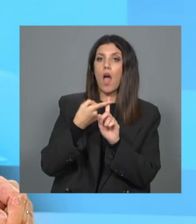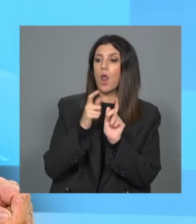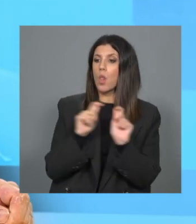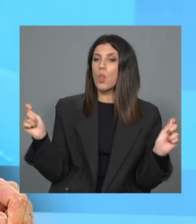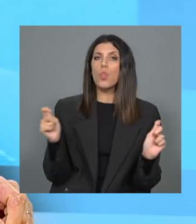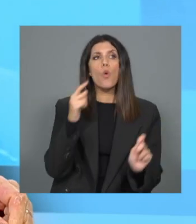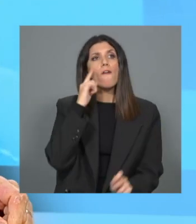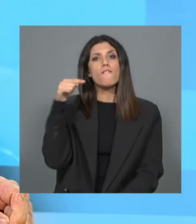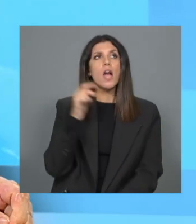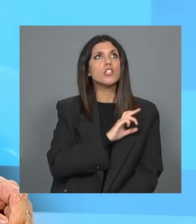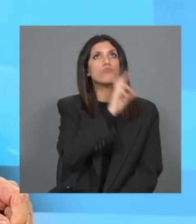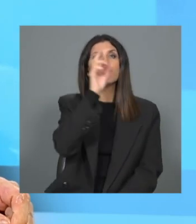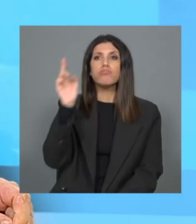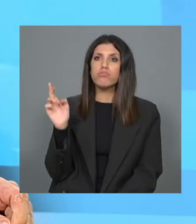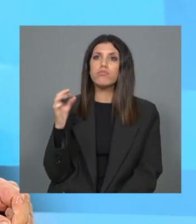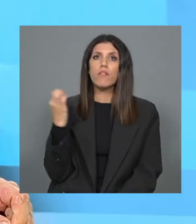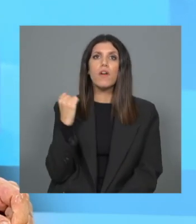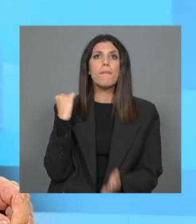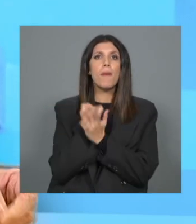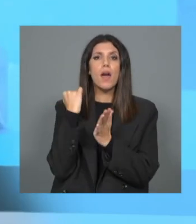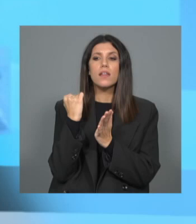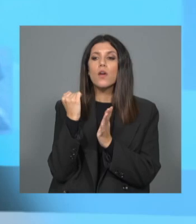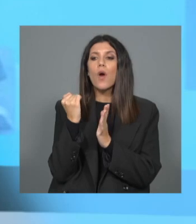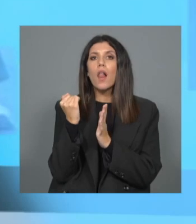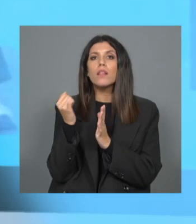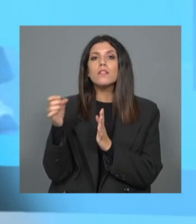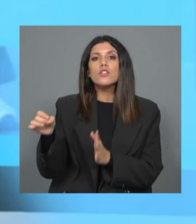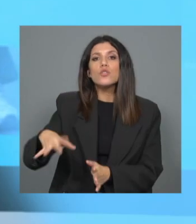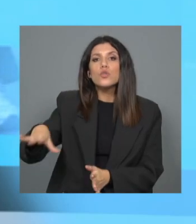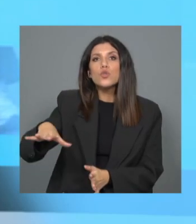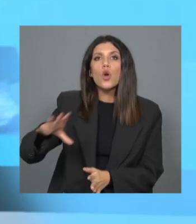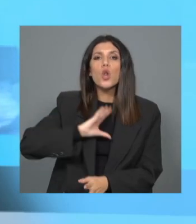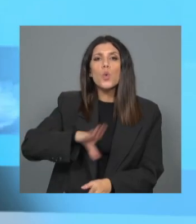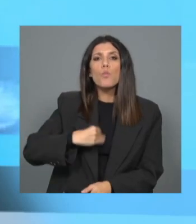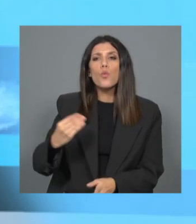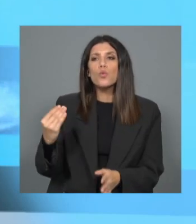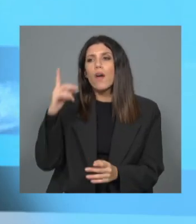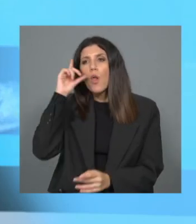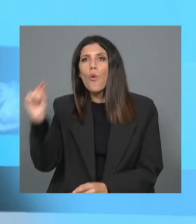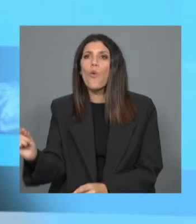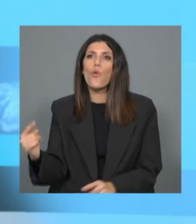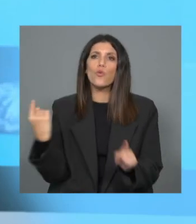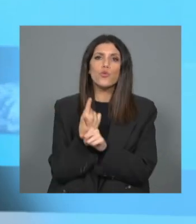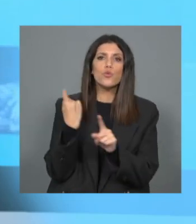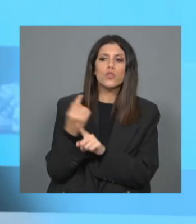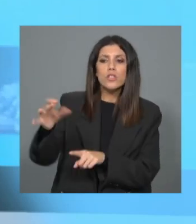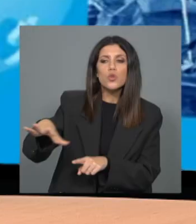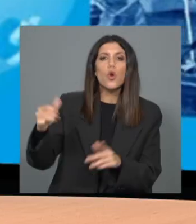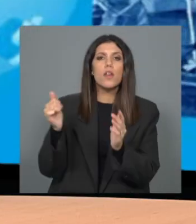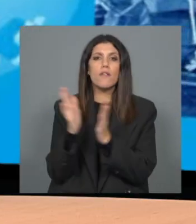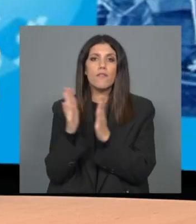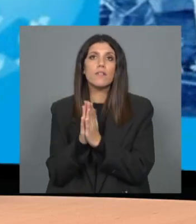permaneceu essa marca de ir a periferias geográficas ou, enfim, também culturais e até religiosas. Sim. As 4